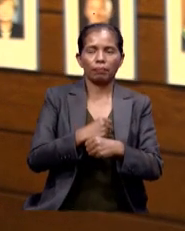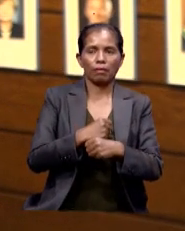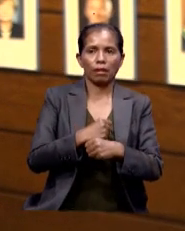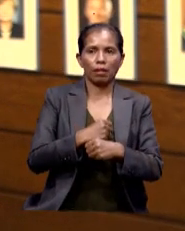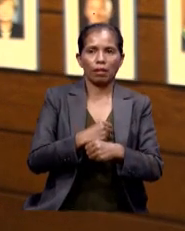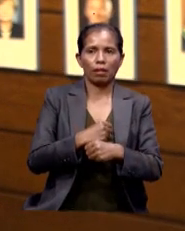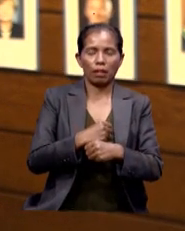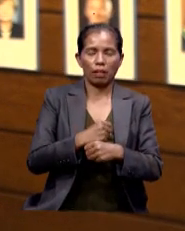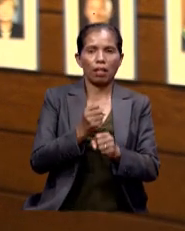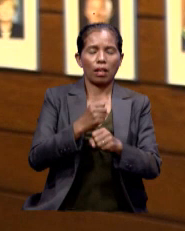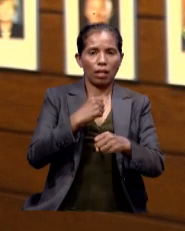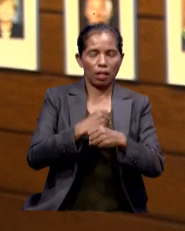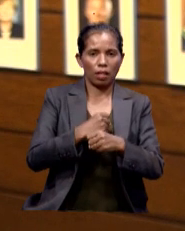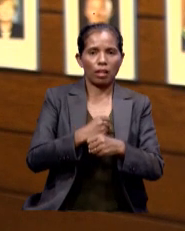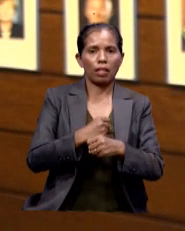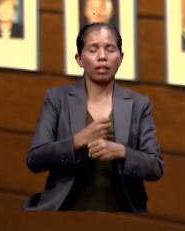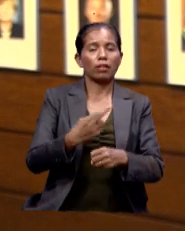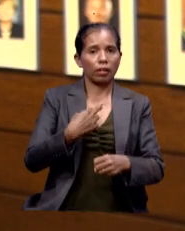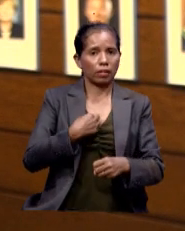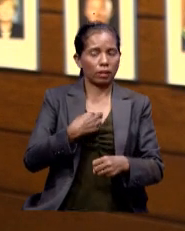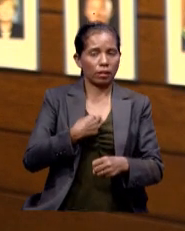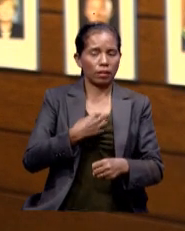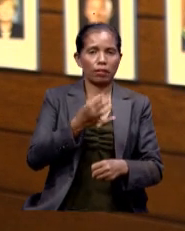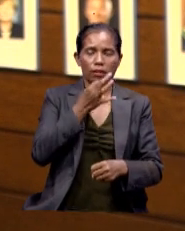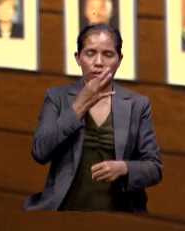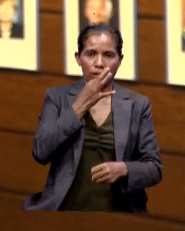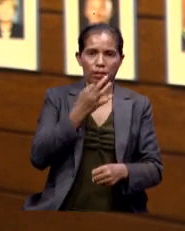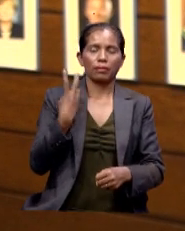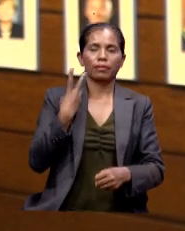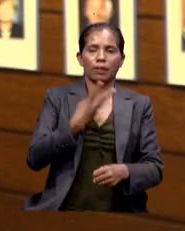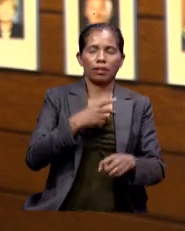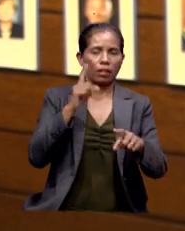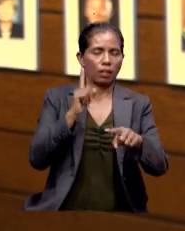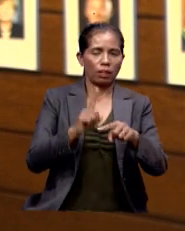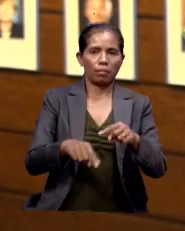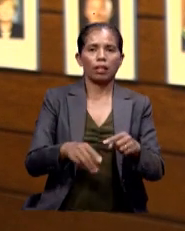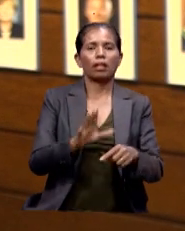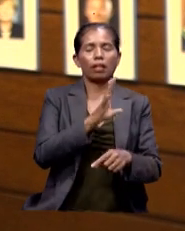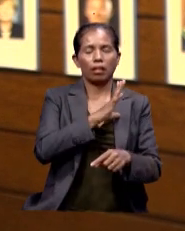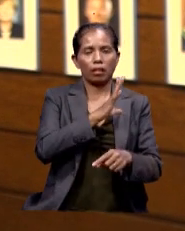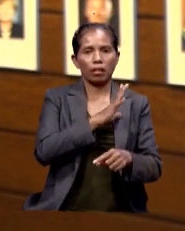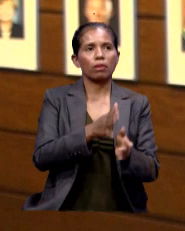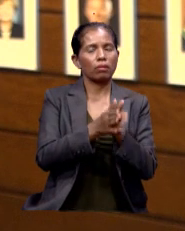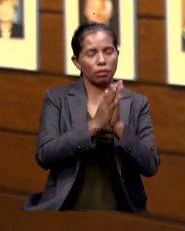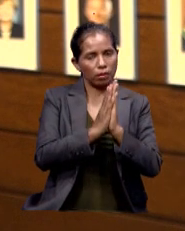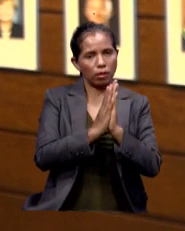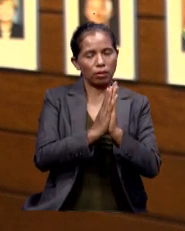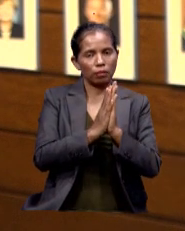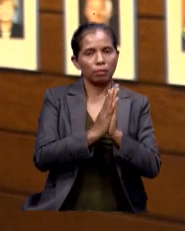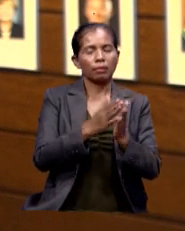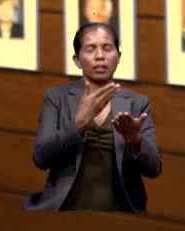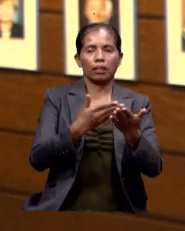rasiknia aihan para itabele label dependente demais da